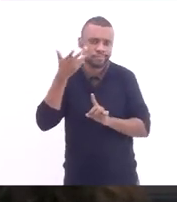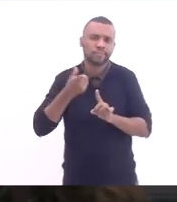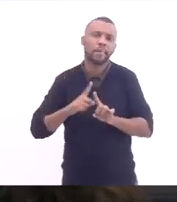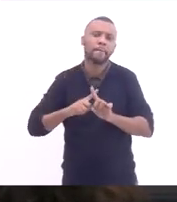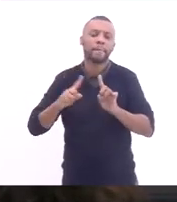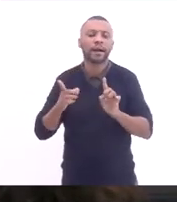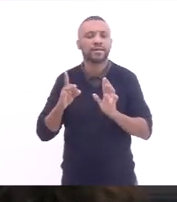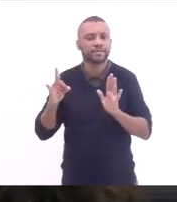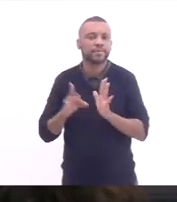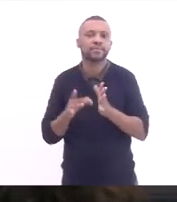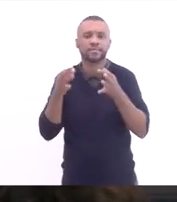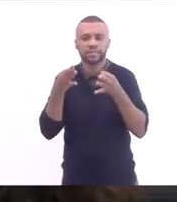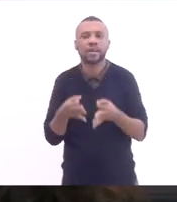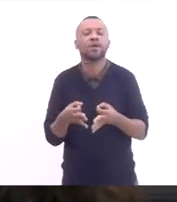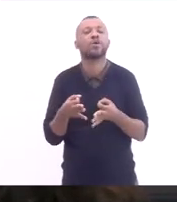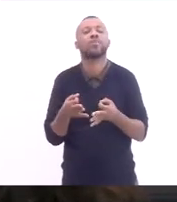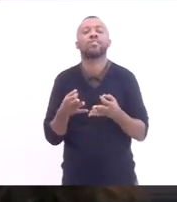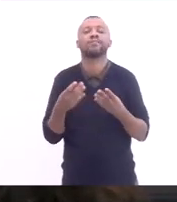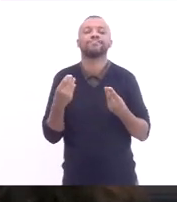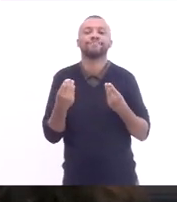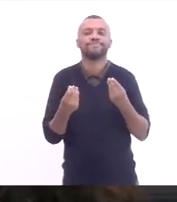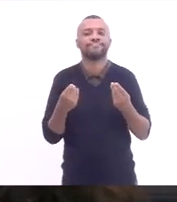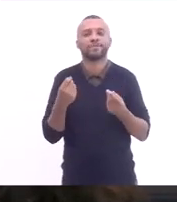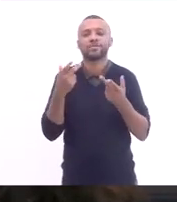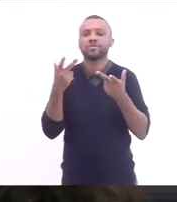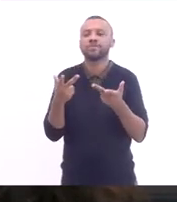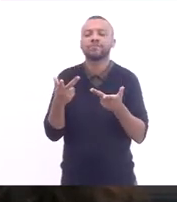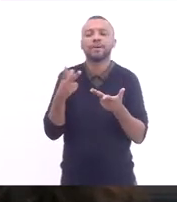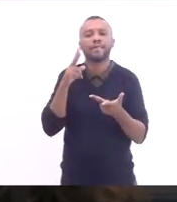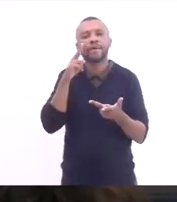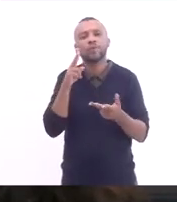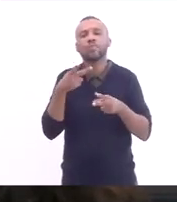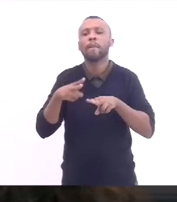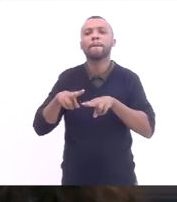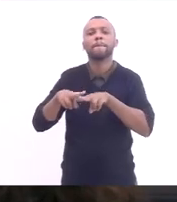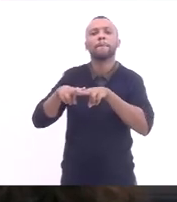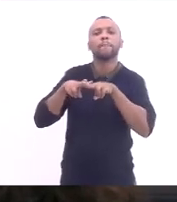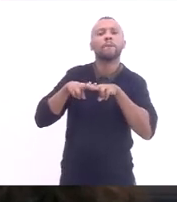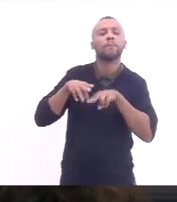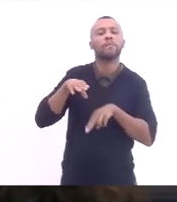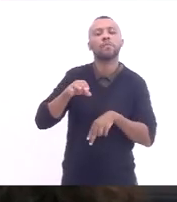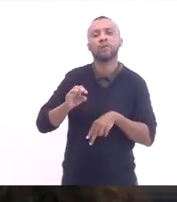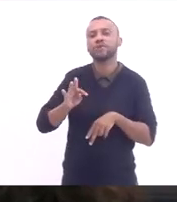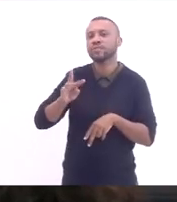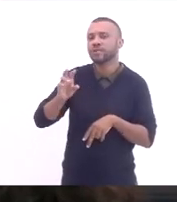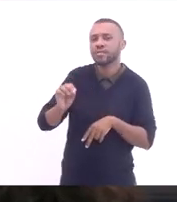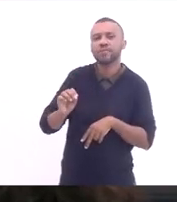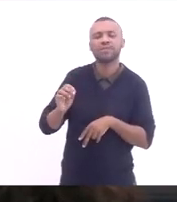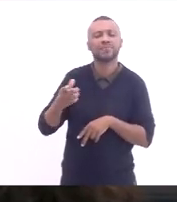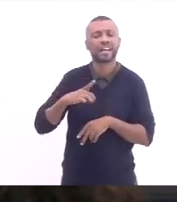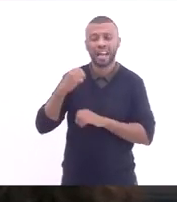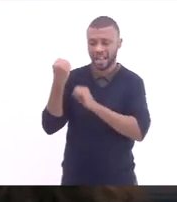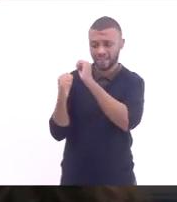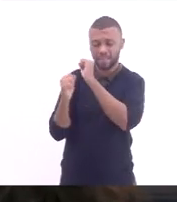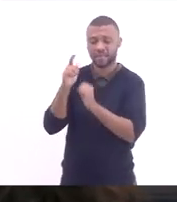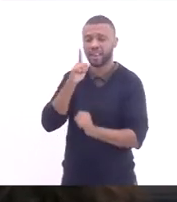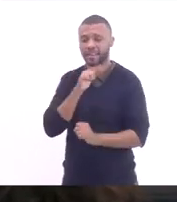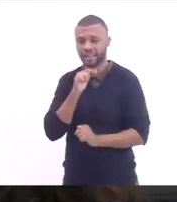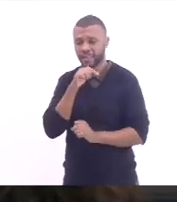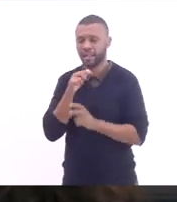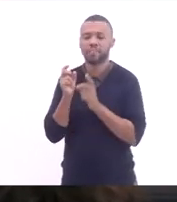realmente eu não vejo motivo nem razão, né, a SEDAI vendida,